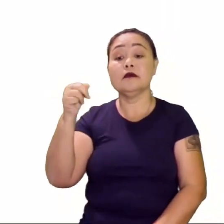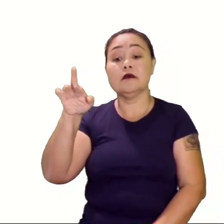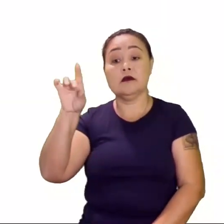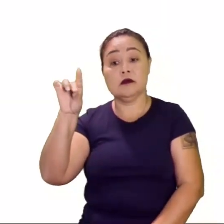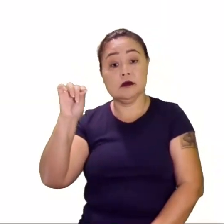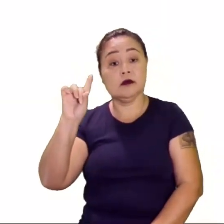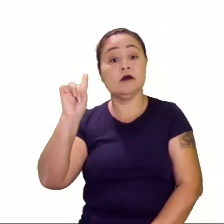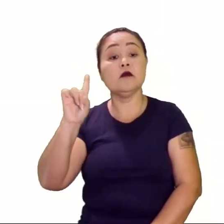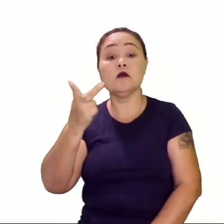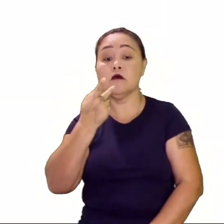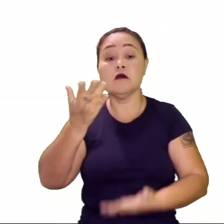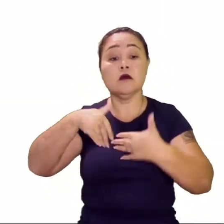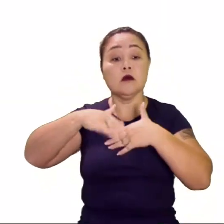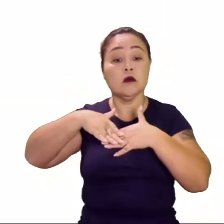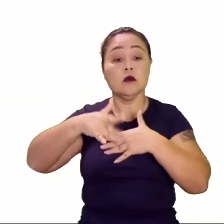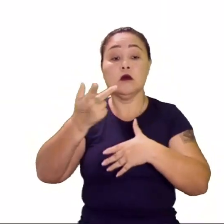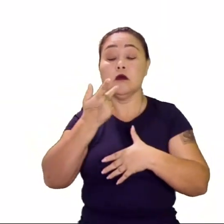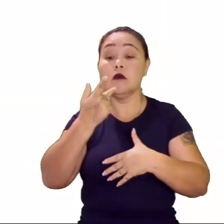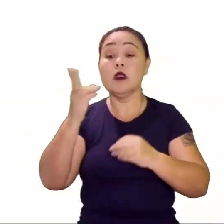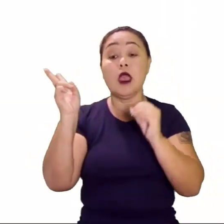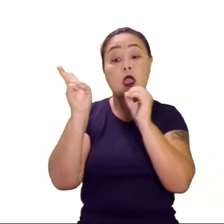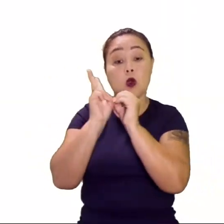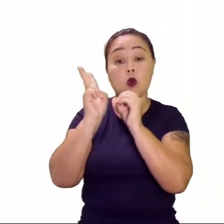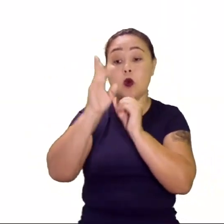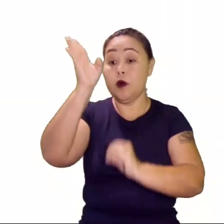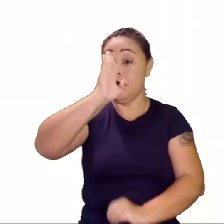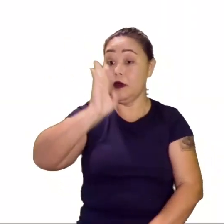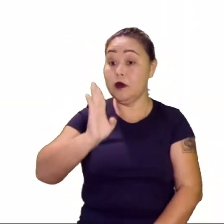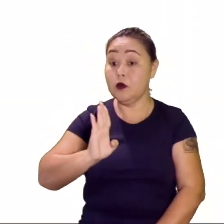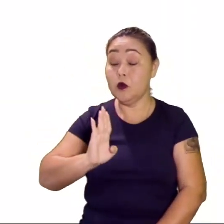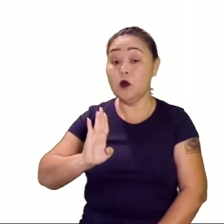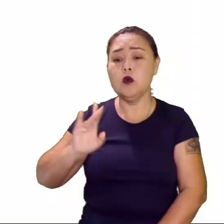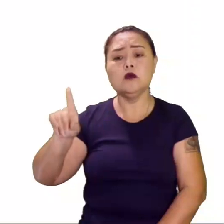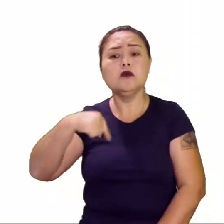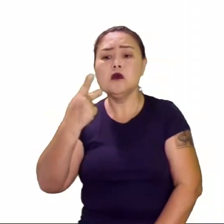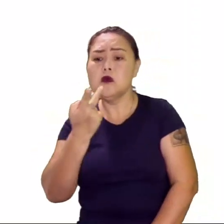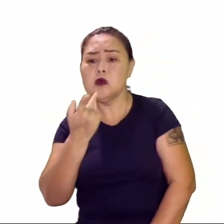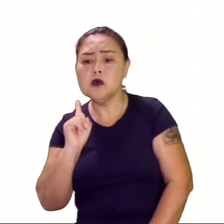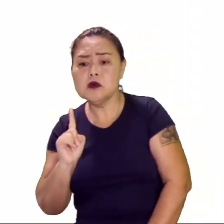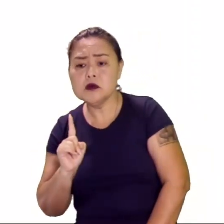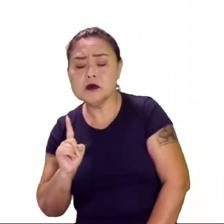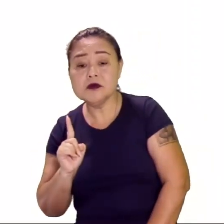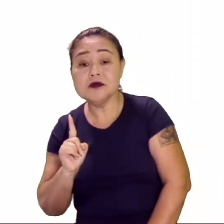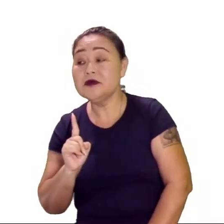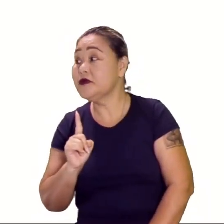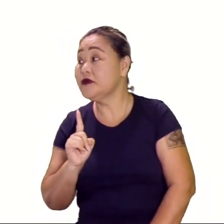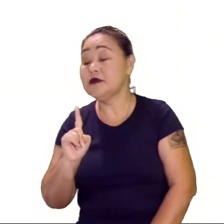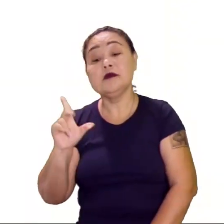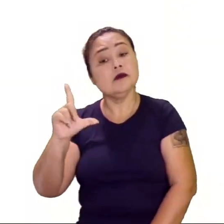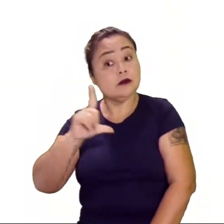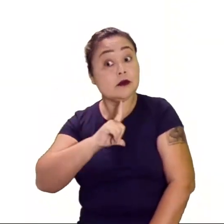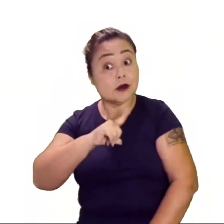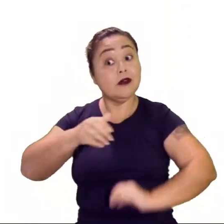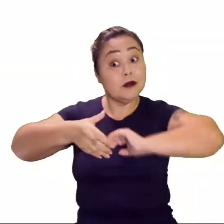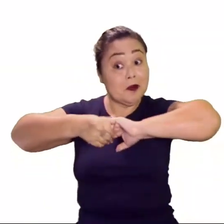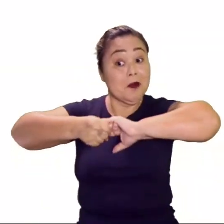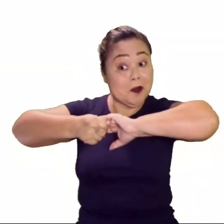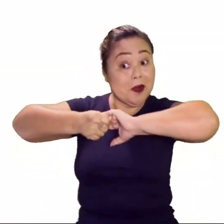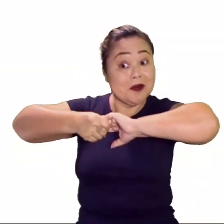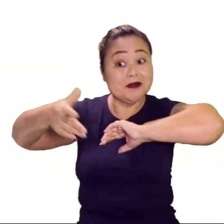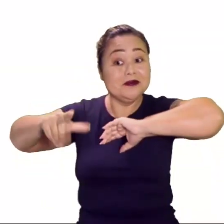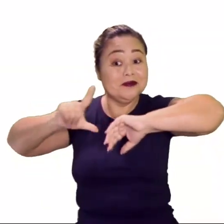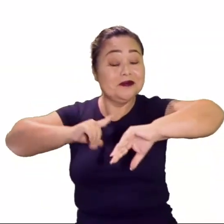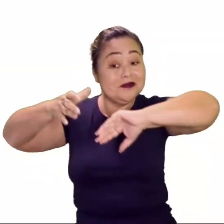o matemático disse para o índio brasileiro? O que será que ele disse? Vamos ver a resposta? Deve ter cumprimentado o índio,